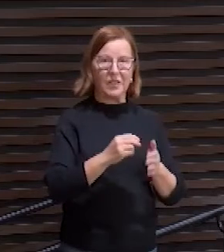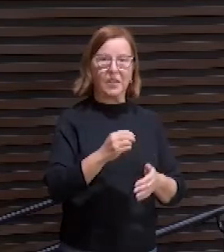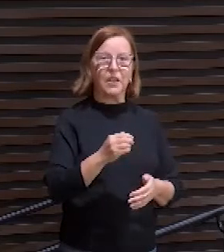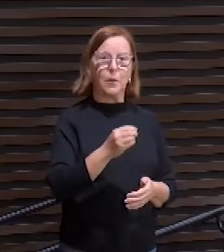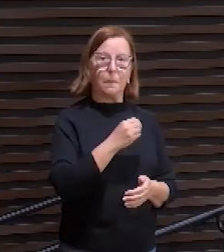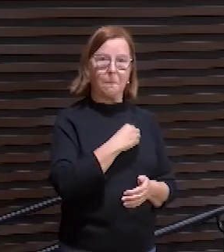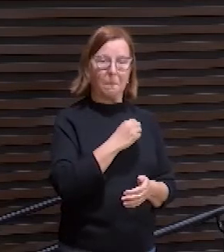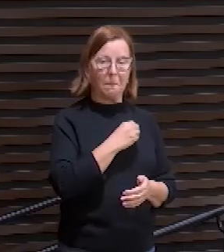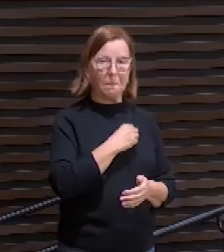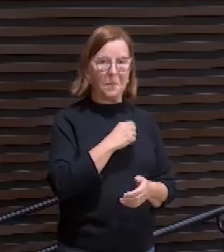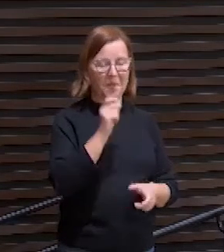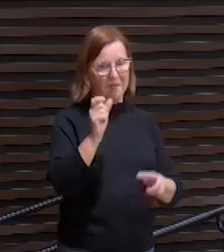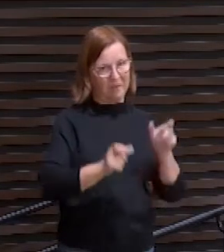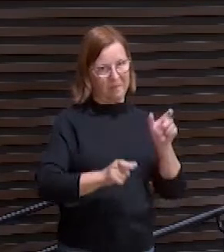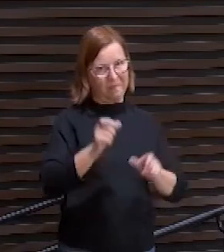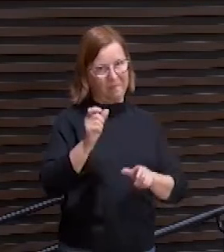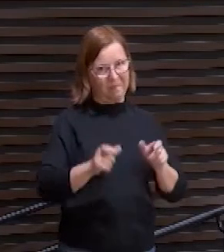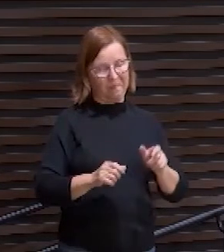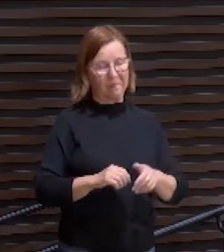Então,